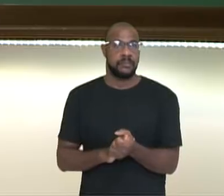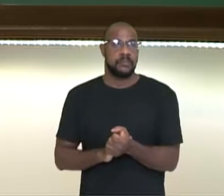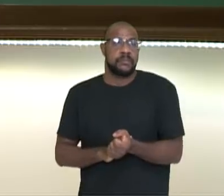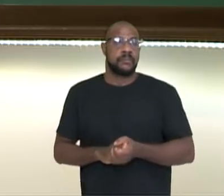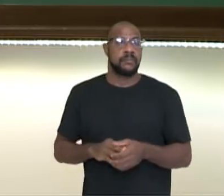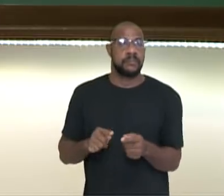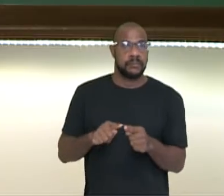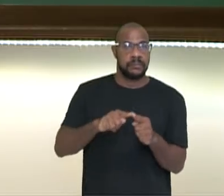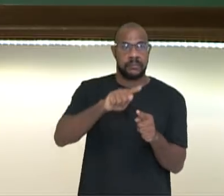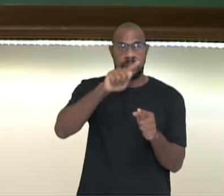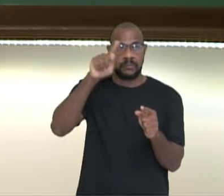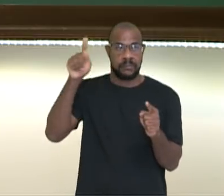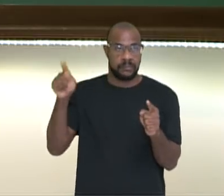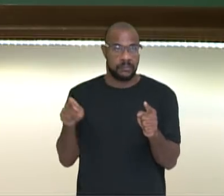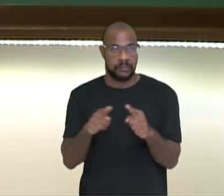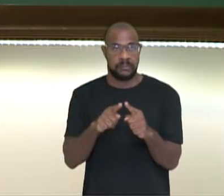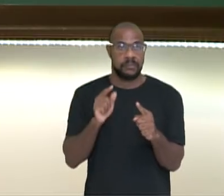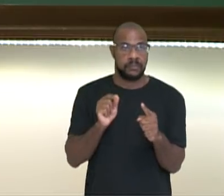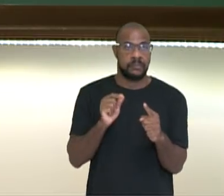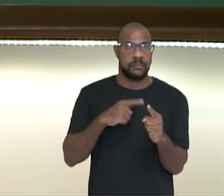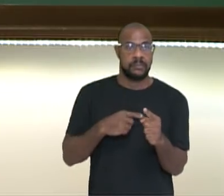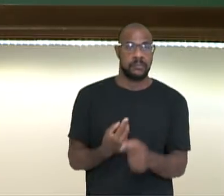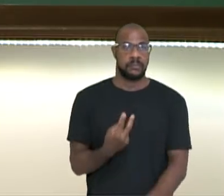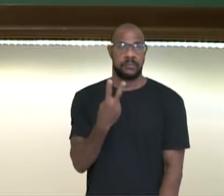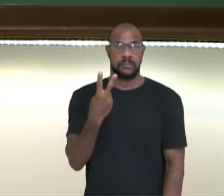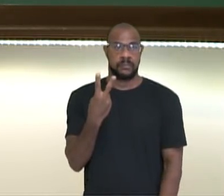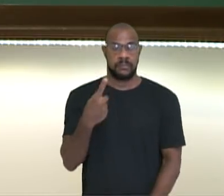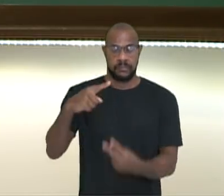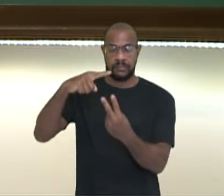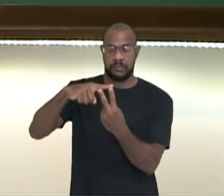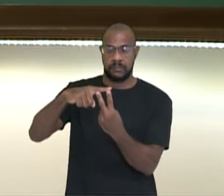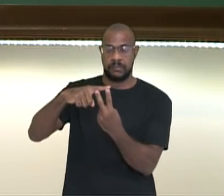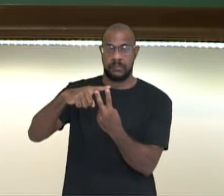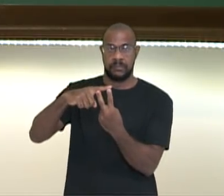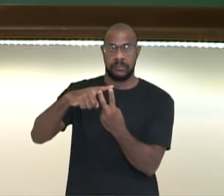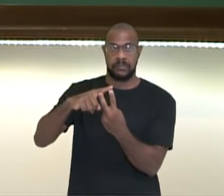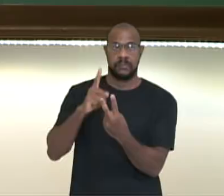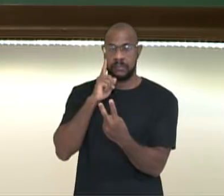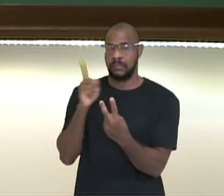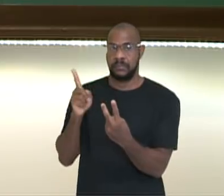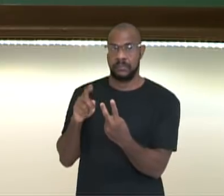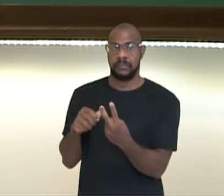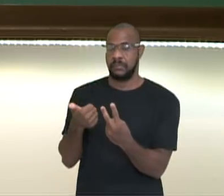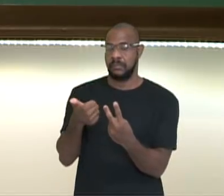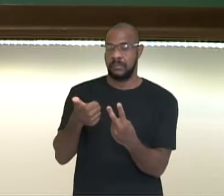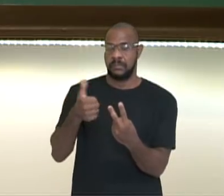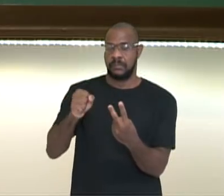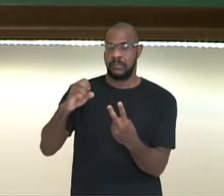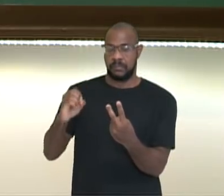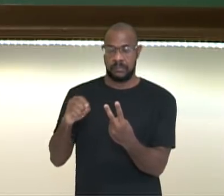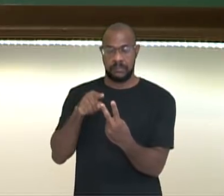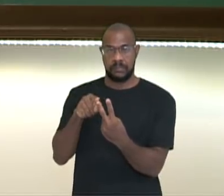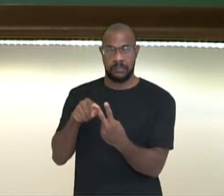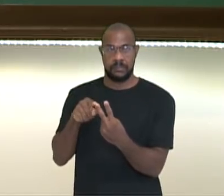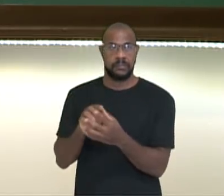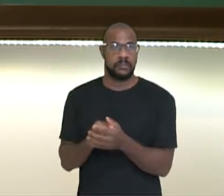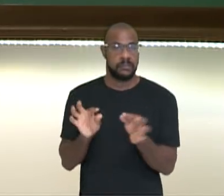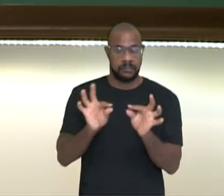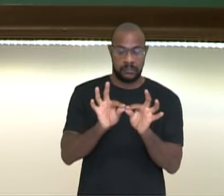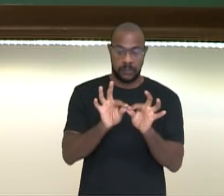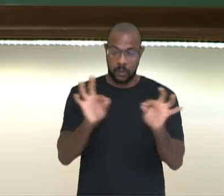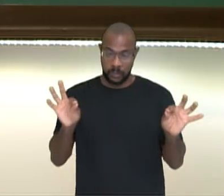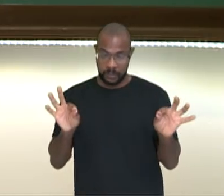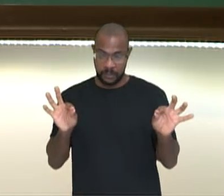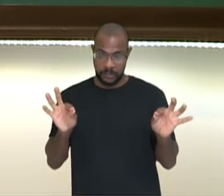inteira em radianos tem 2π. Nesse caso, o π vale 180. Então, falei em comprimento, o π